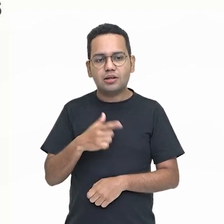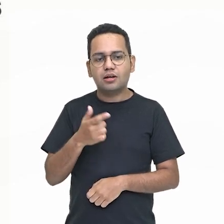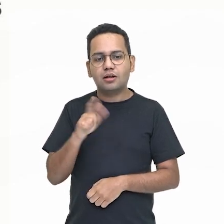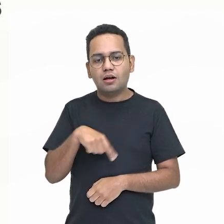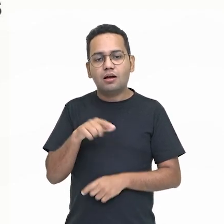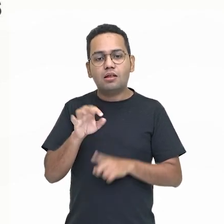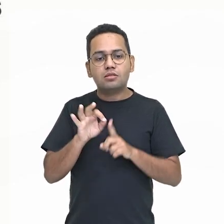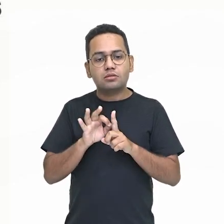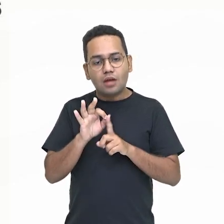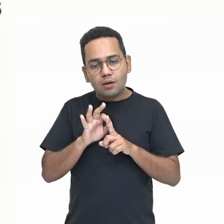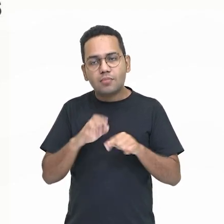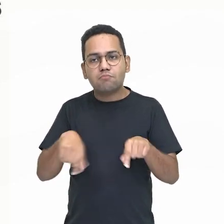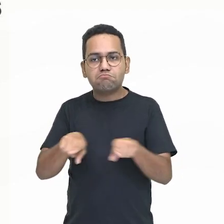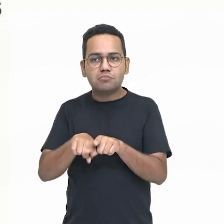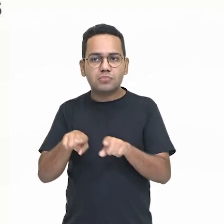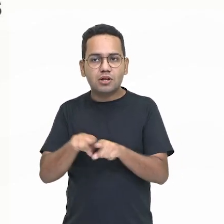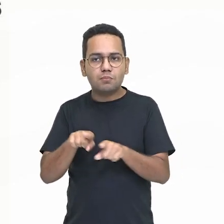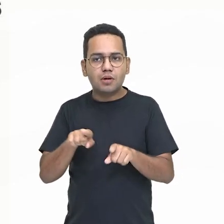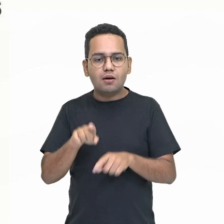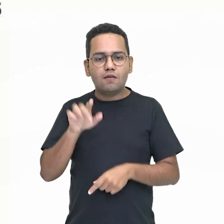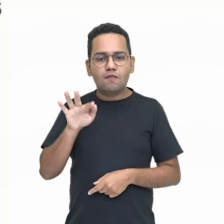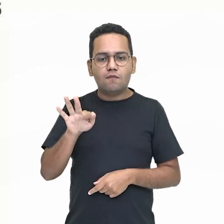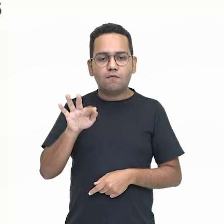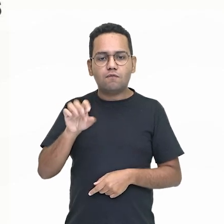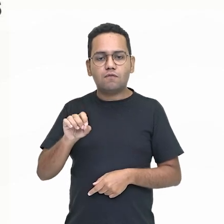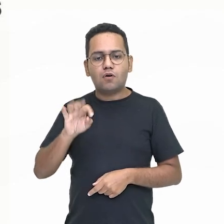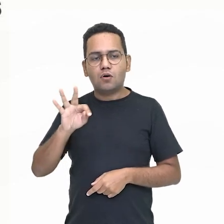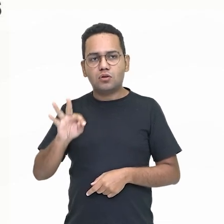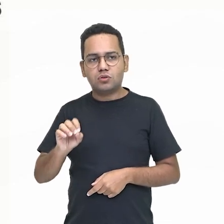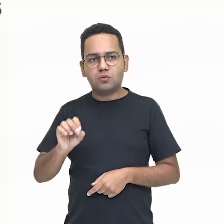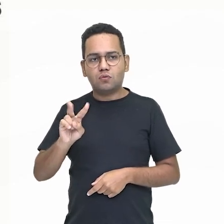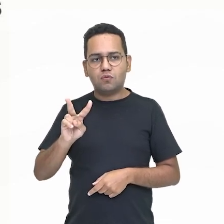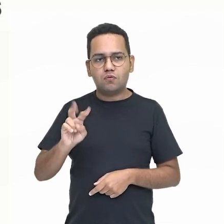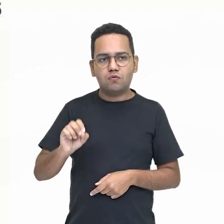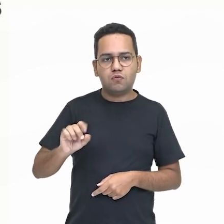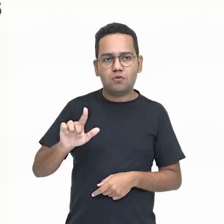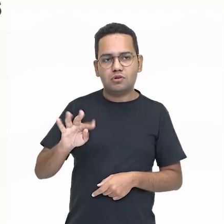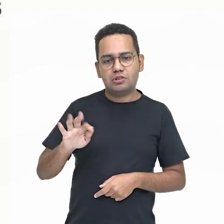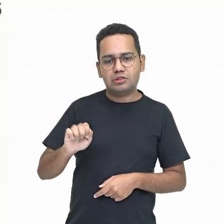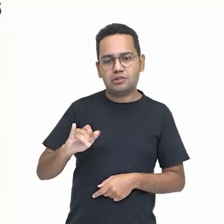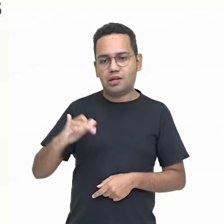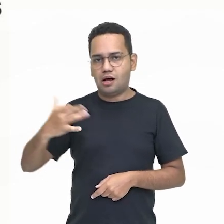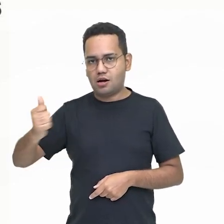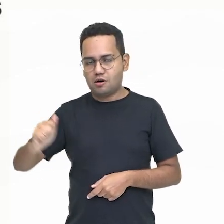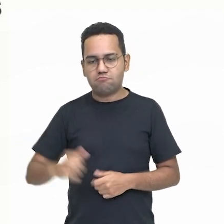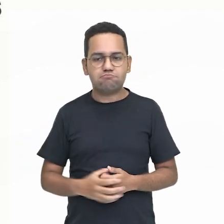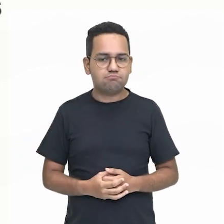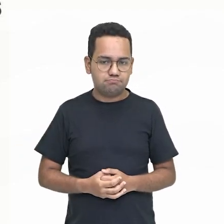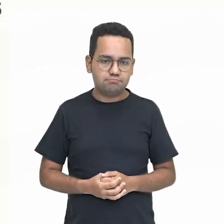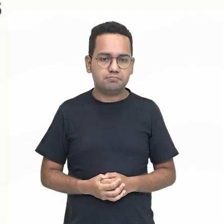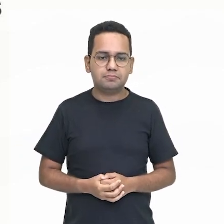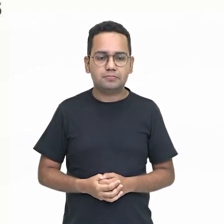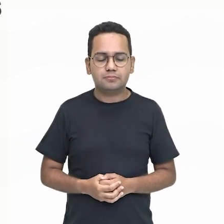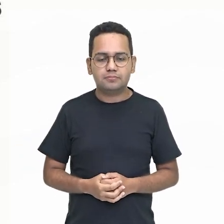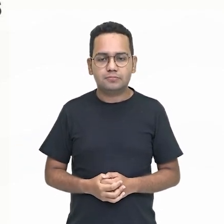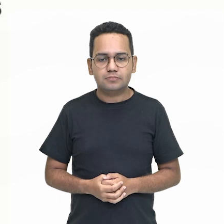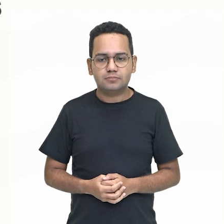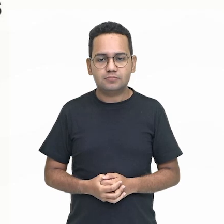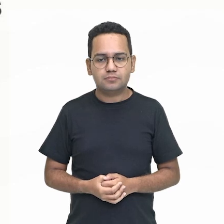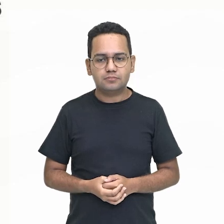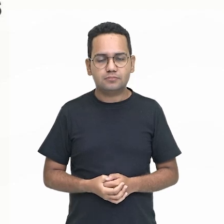energia fotovoltaica, ou seja, nós temos aqui a energia solar térmica e da